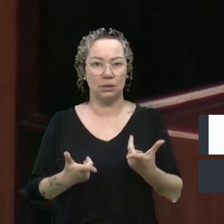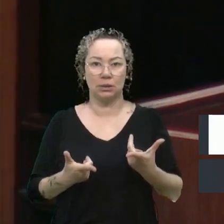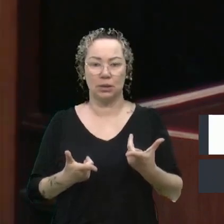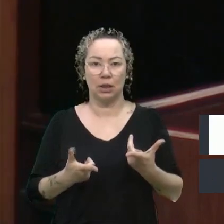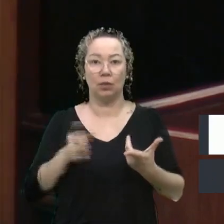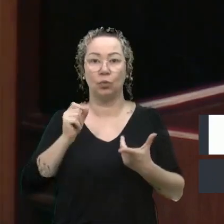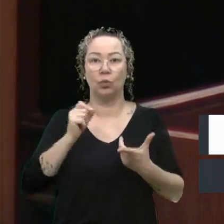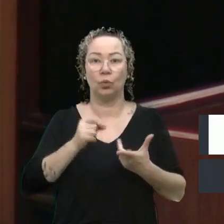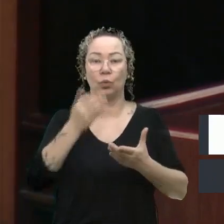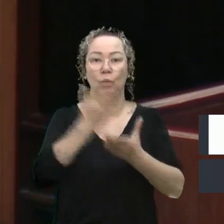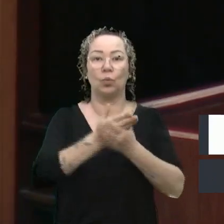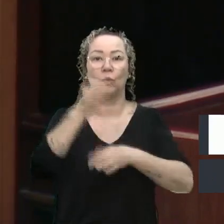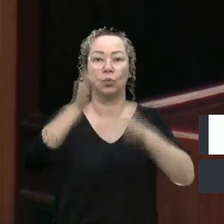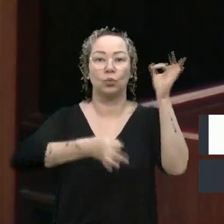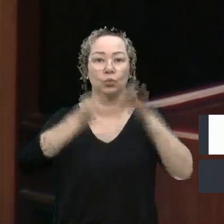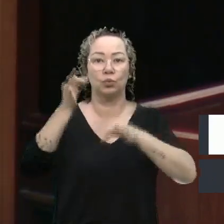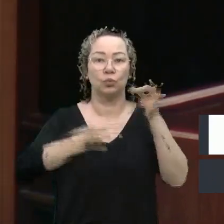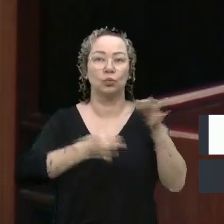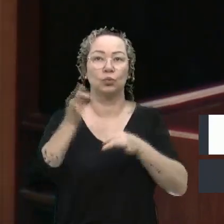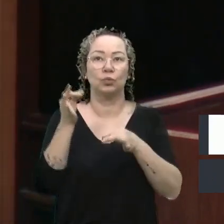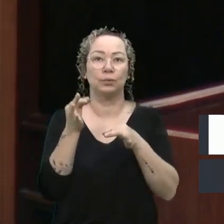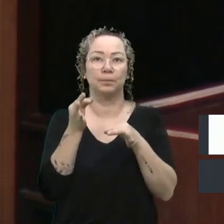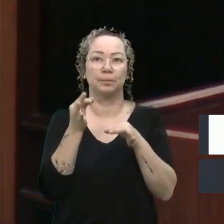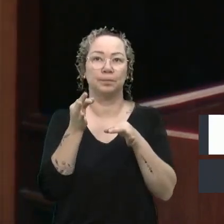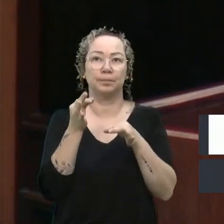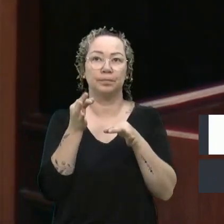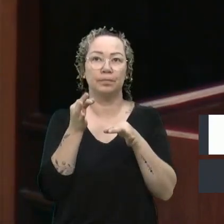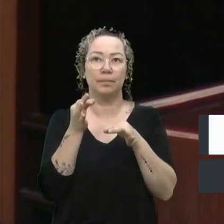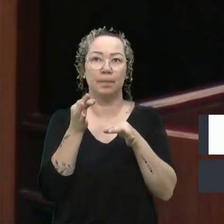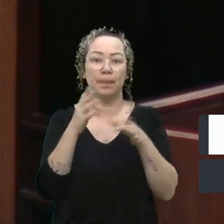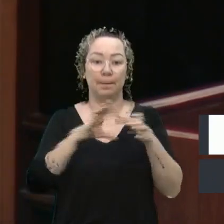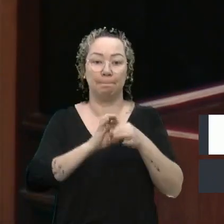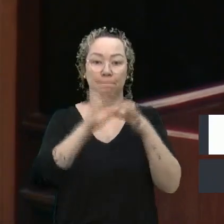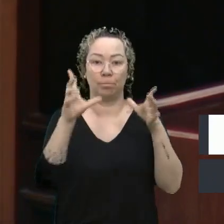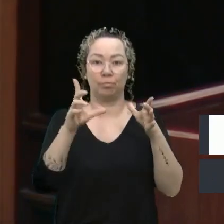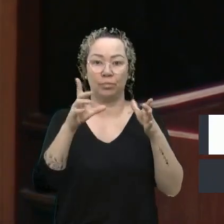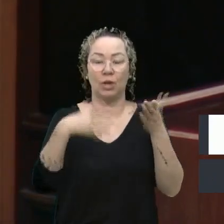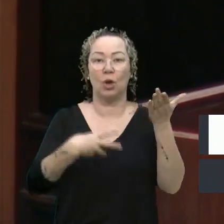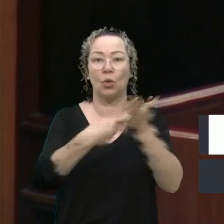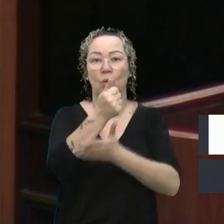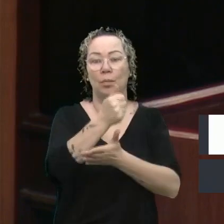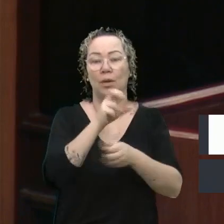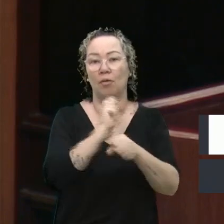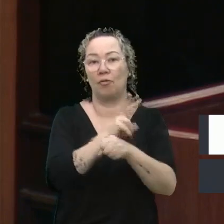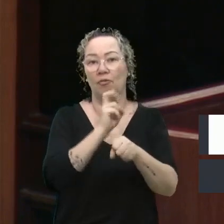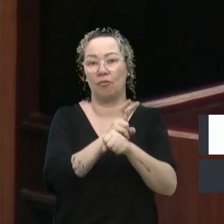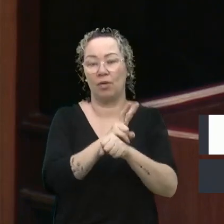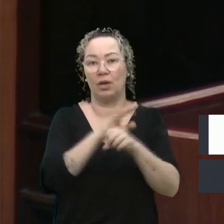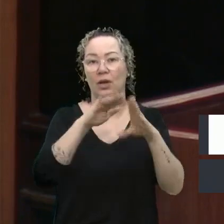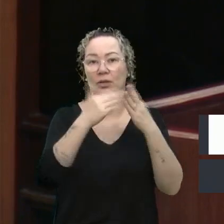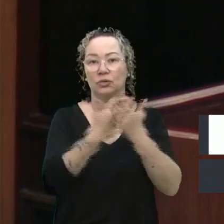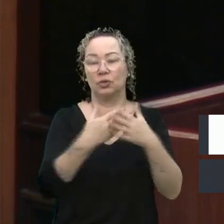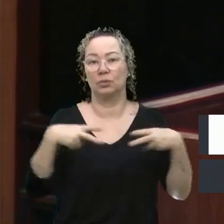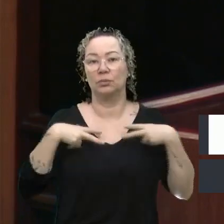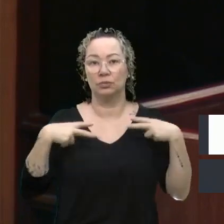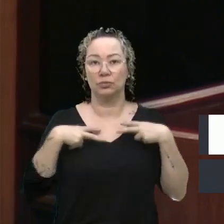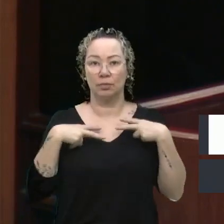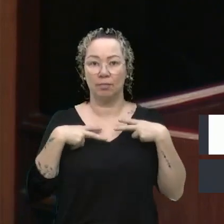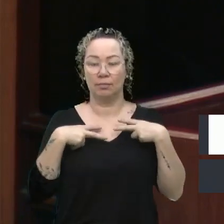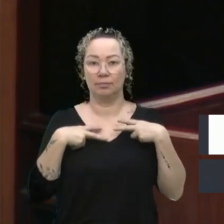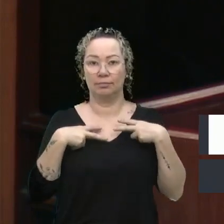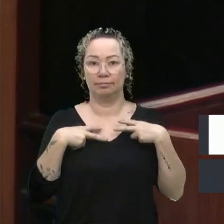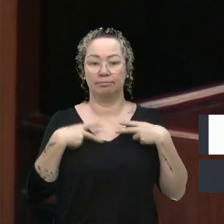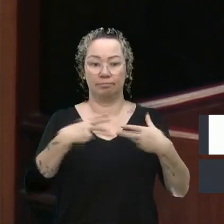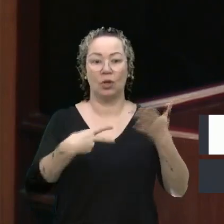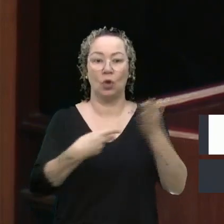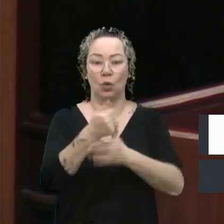judiciário ele acaba autorizando a compra de vaga. E essa compra de vaga na